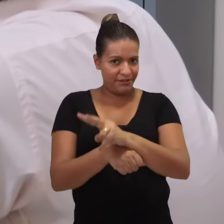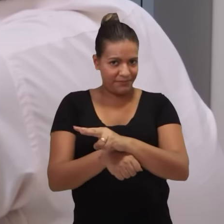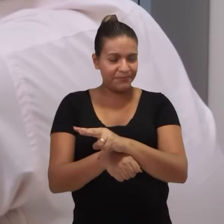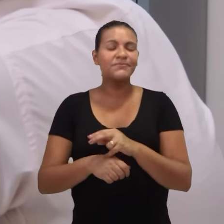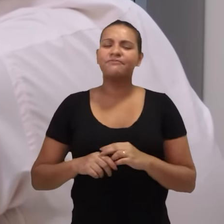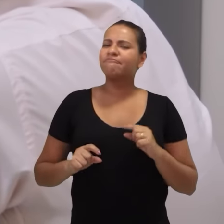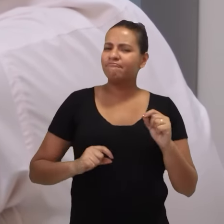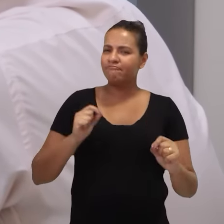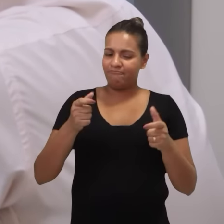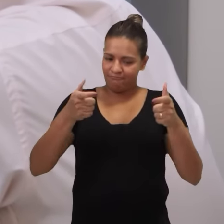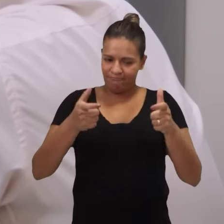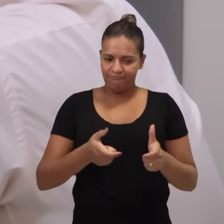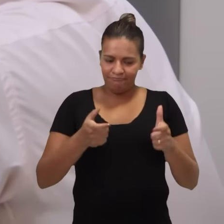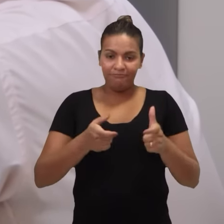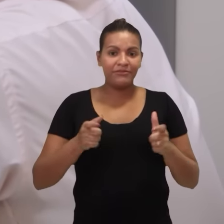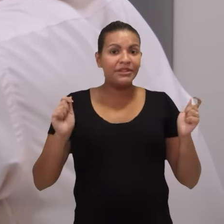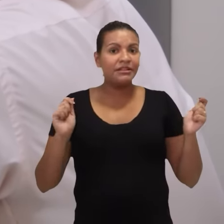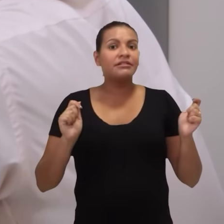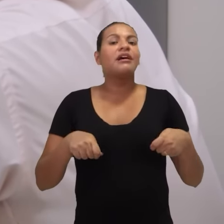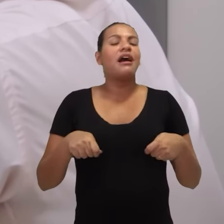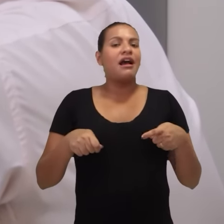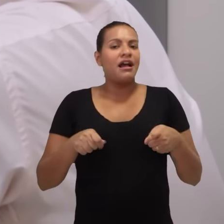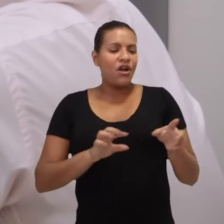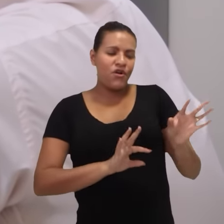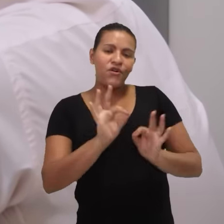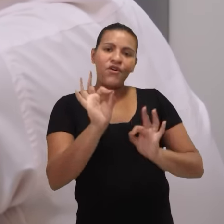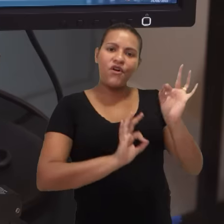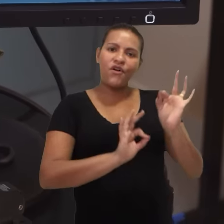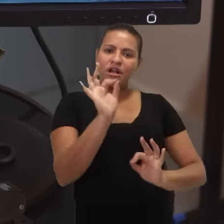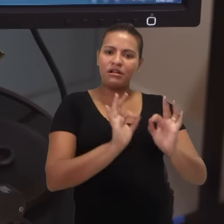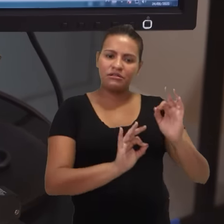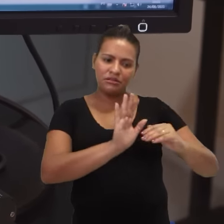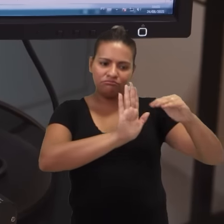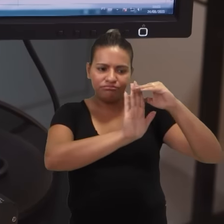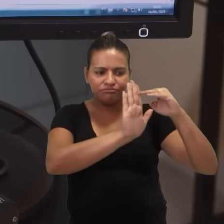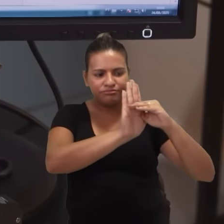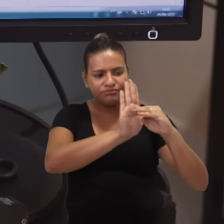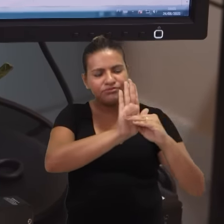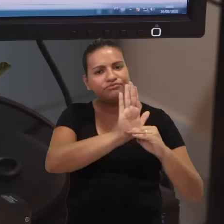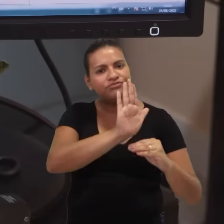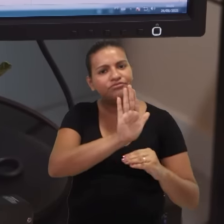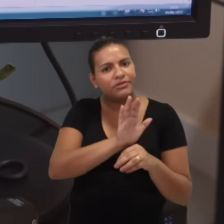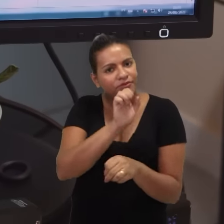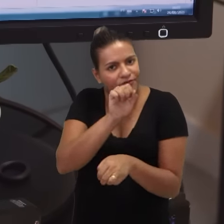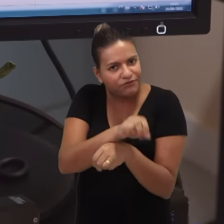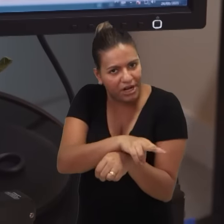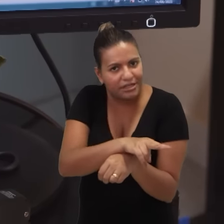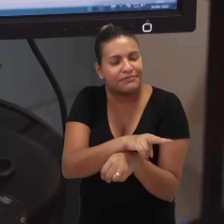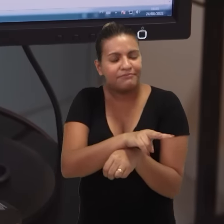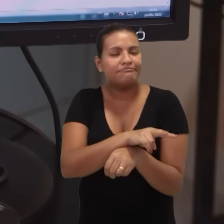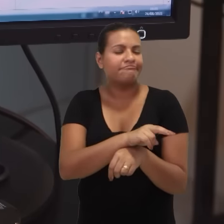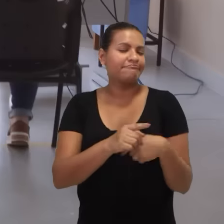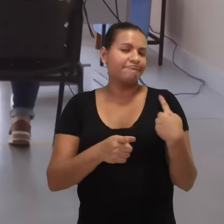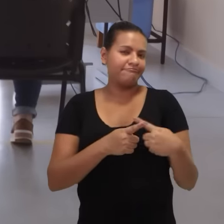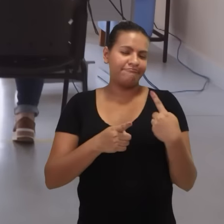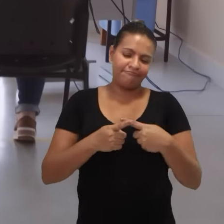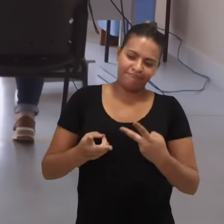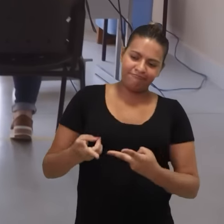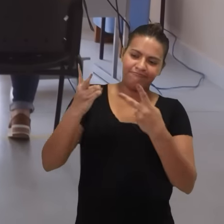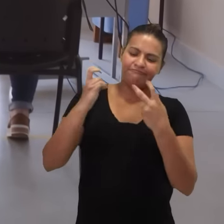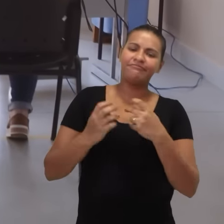aqui, a Central de Vagas. Um local que unifica, centraliza e organiza as demandas por